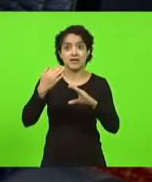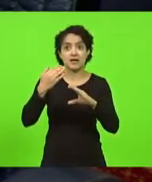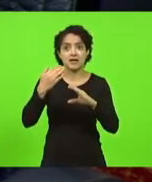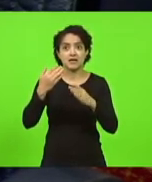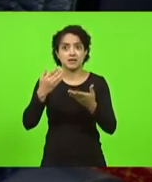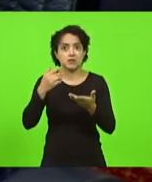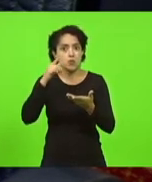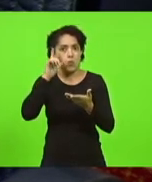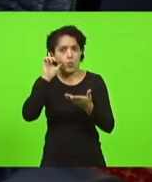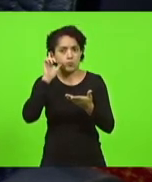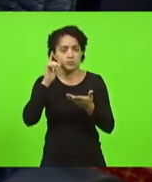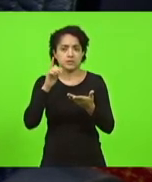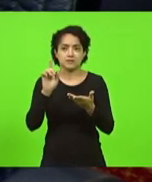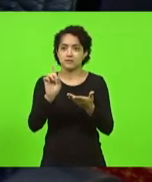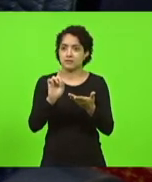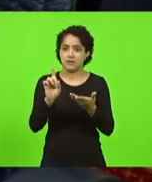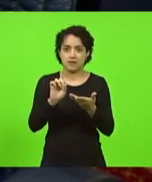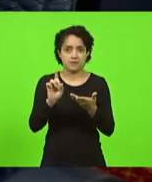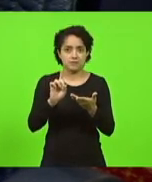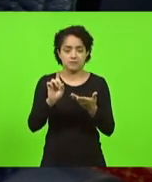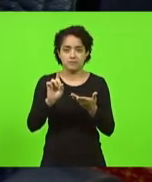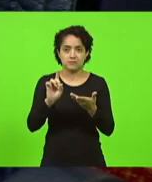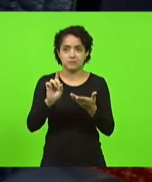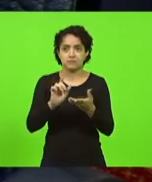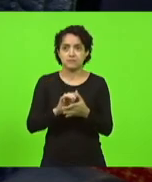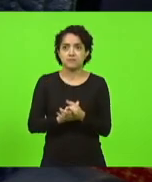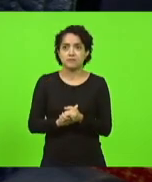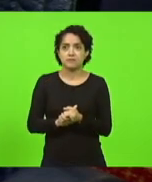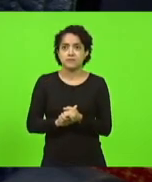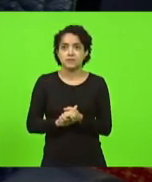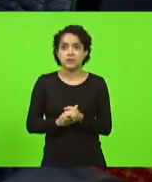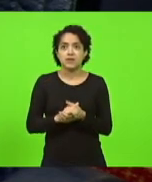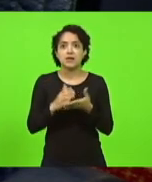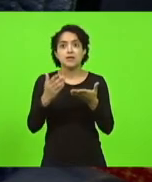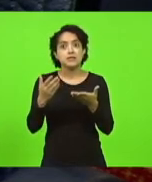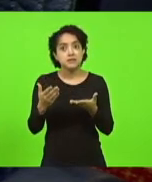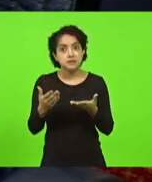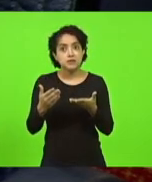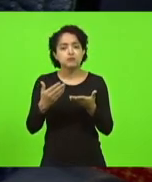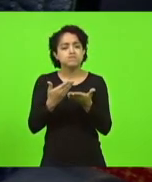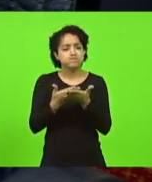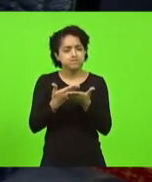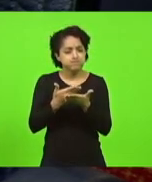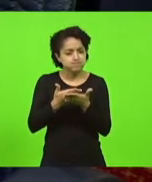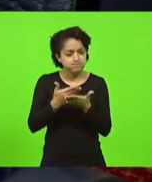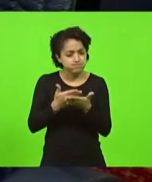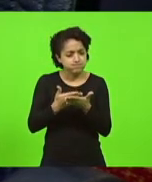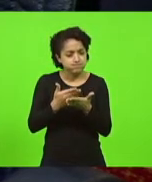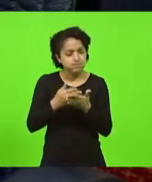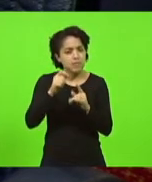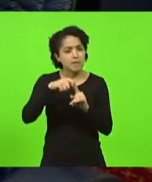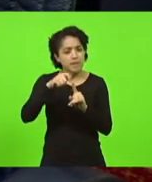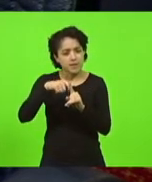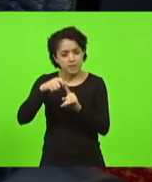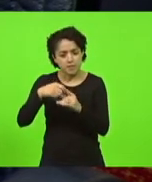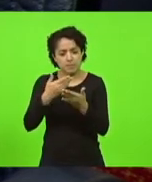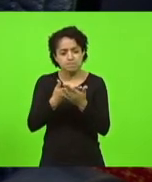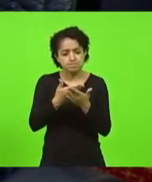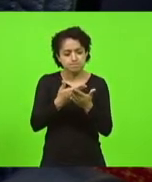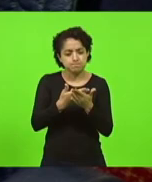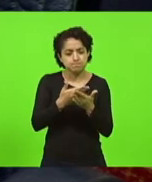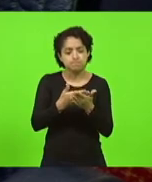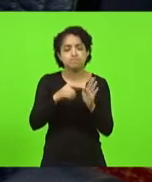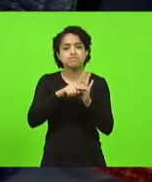hoje, não foi assim, né, meus colegas. Elas estão sendo estudadas há muitos meses, até que, em definitivo, aportaram